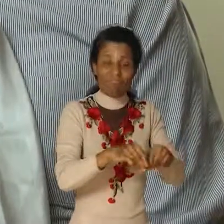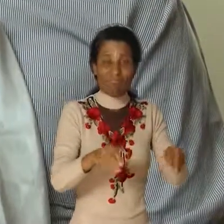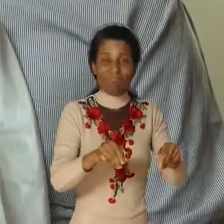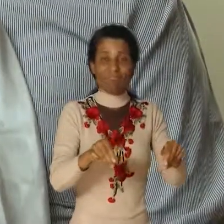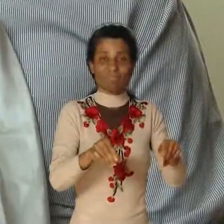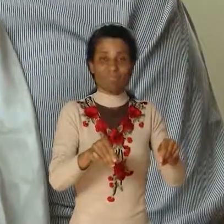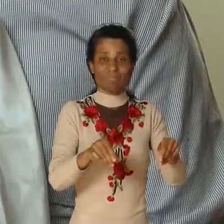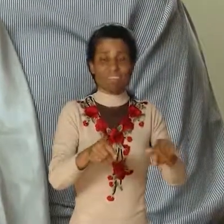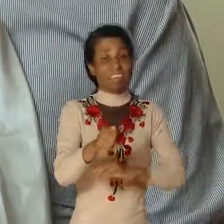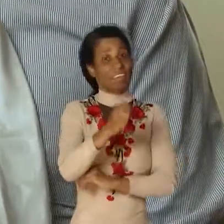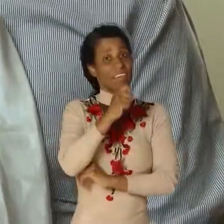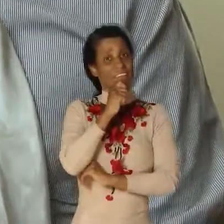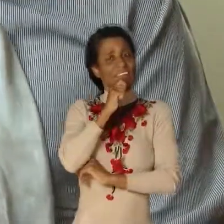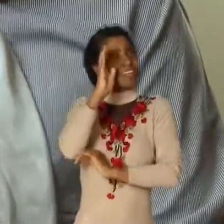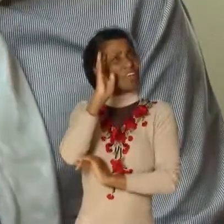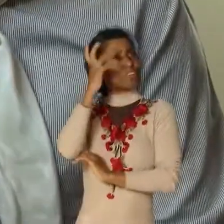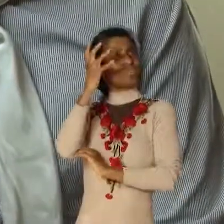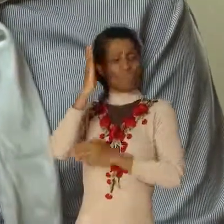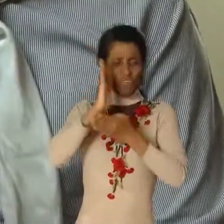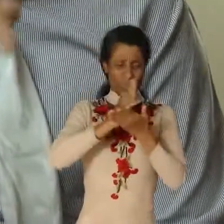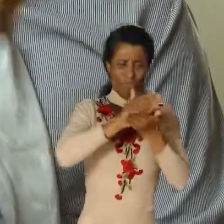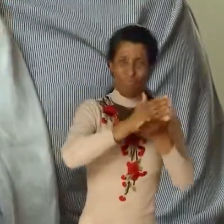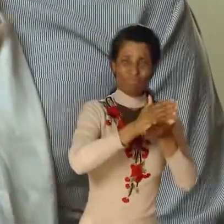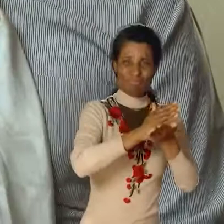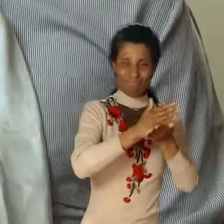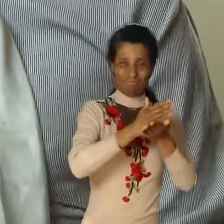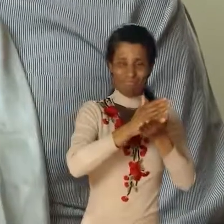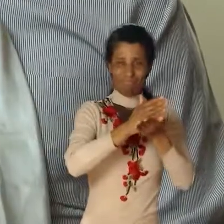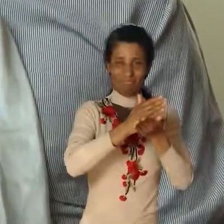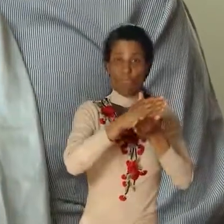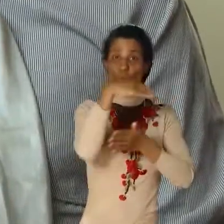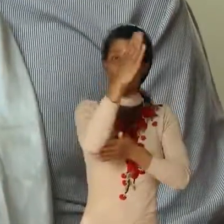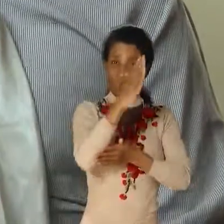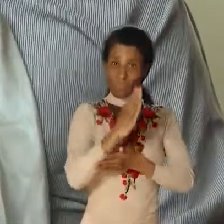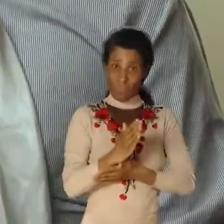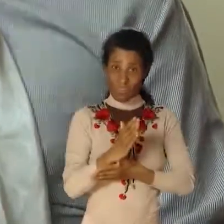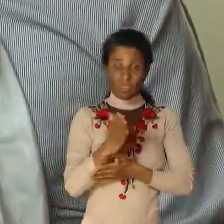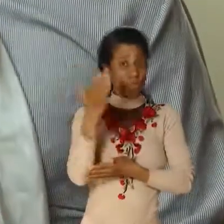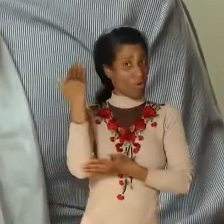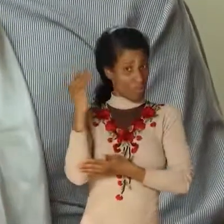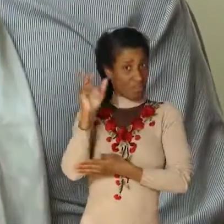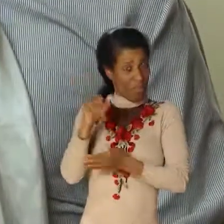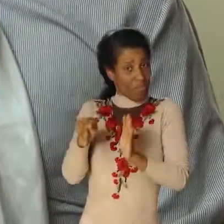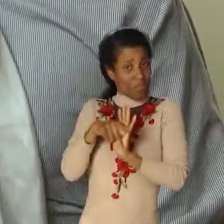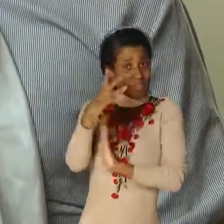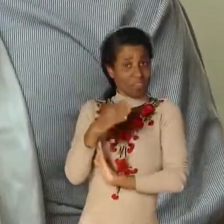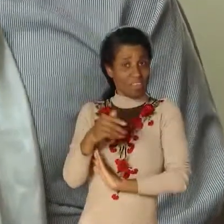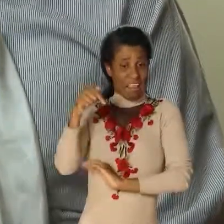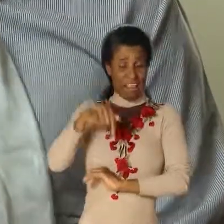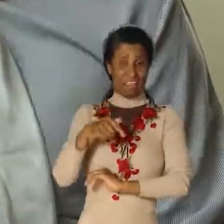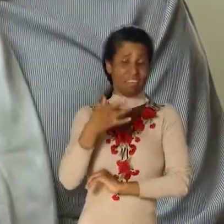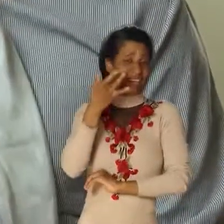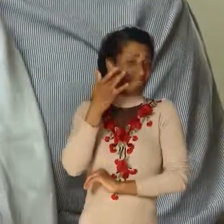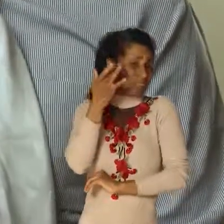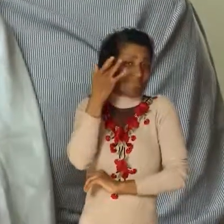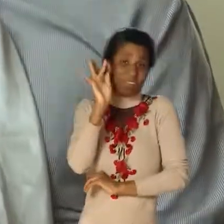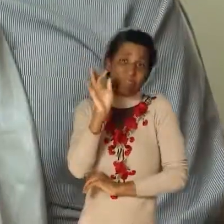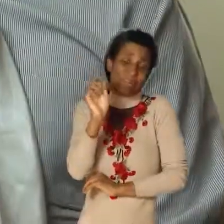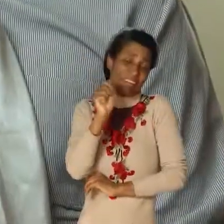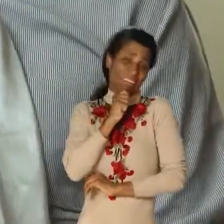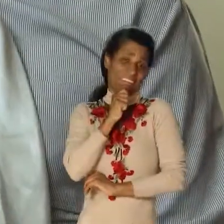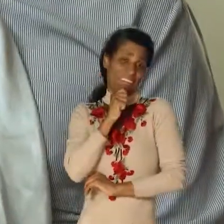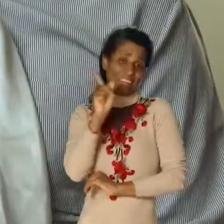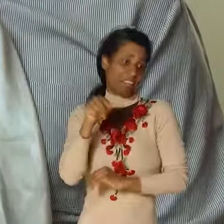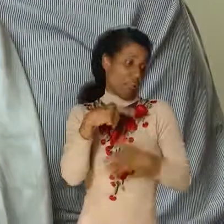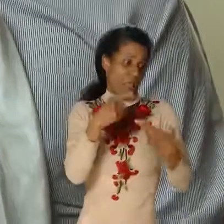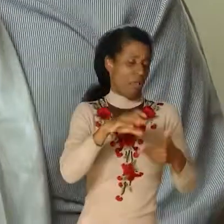chão, né? Nós ainda estávamos definindo a fronteira. Quando o Brasil era brasileiro, nós não sabíamos o que nós